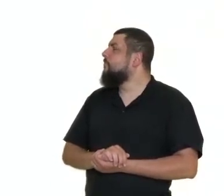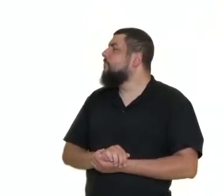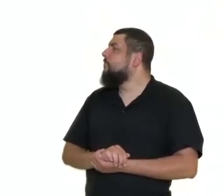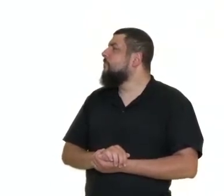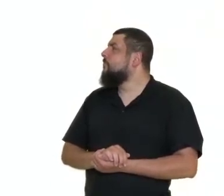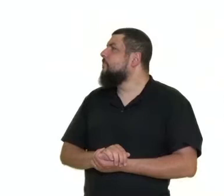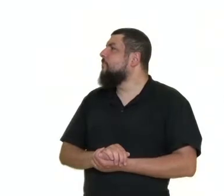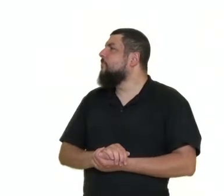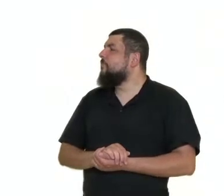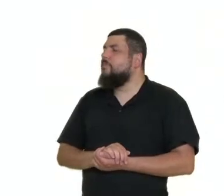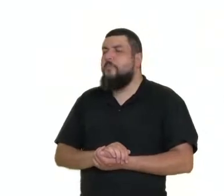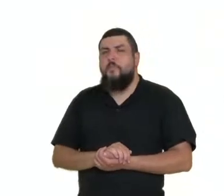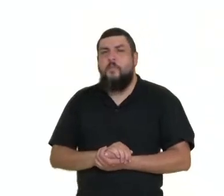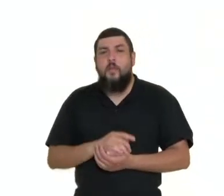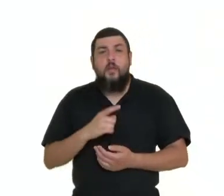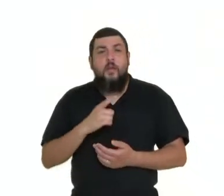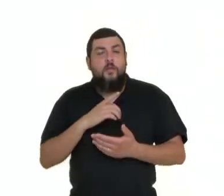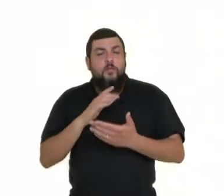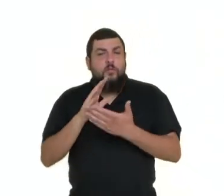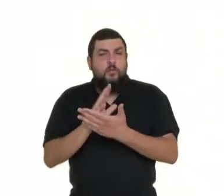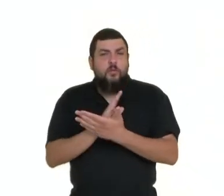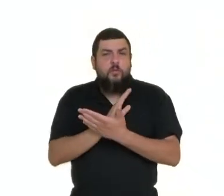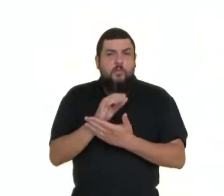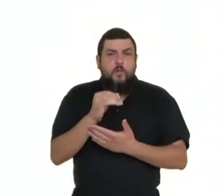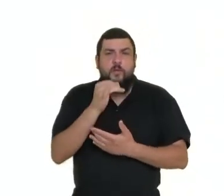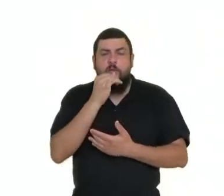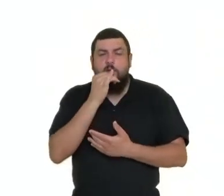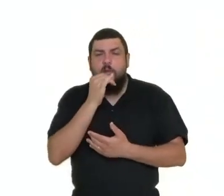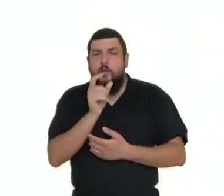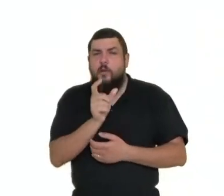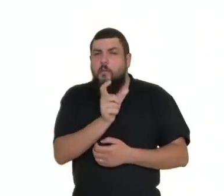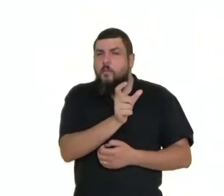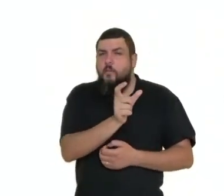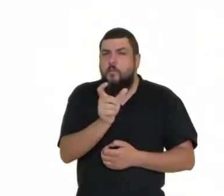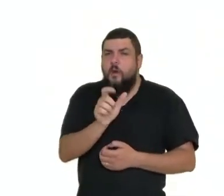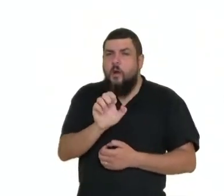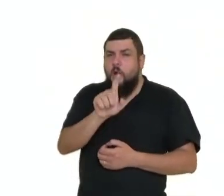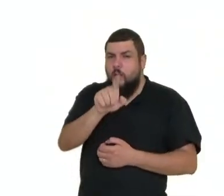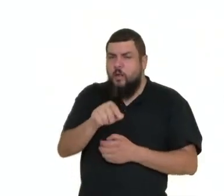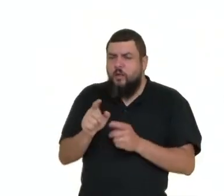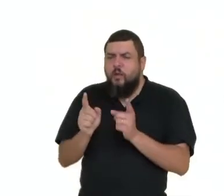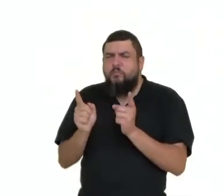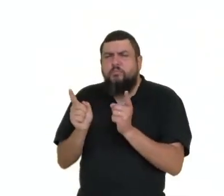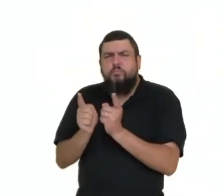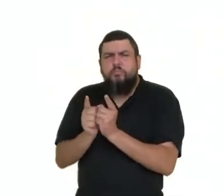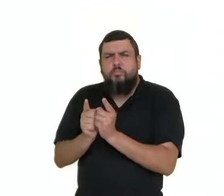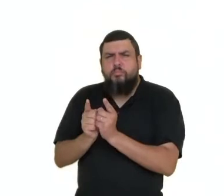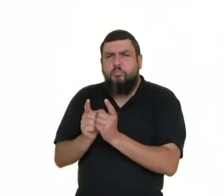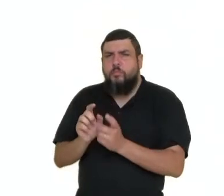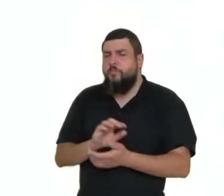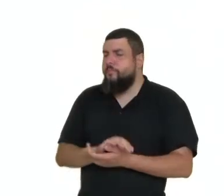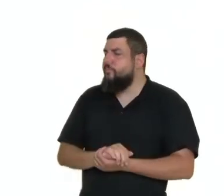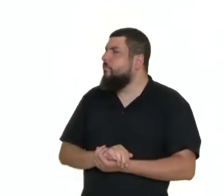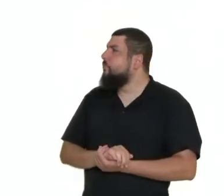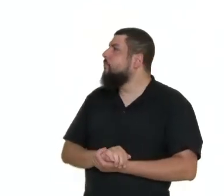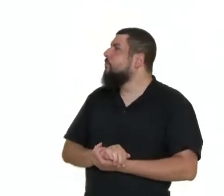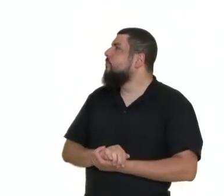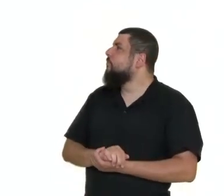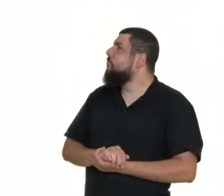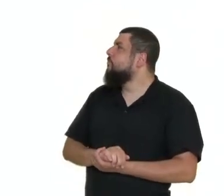Temos alguns exemplos ali, ó. Pelota, pelotita, mesa,